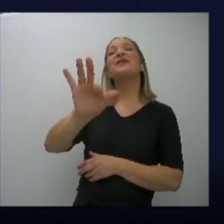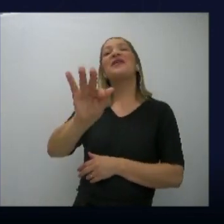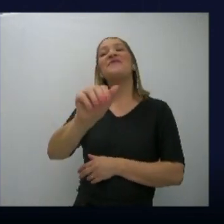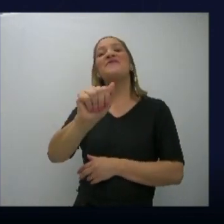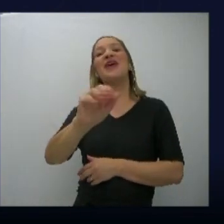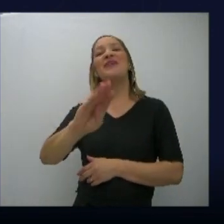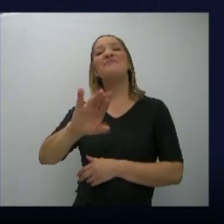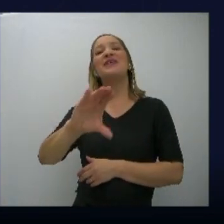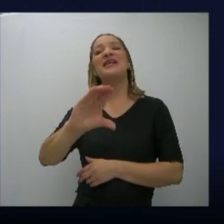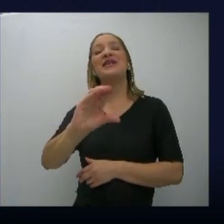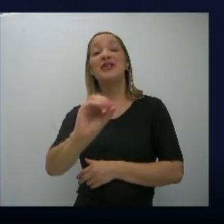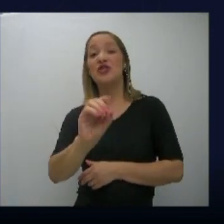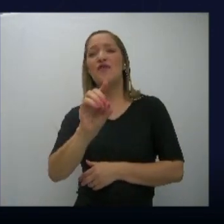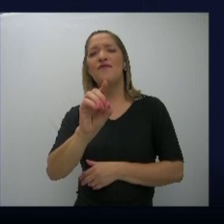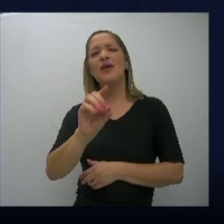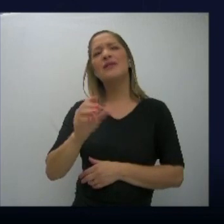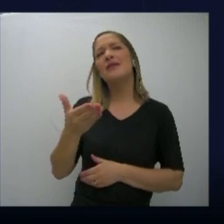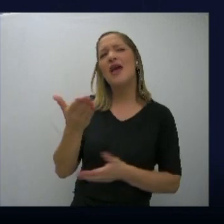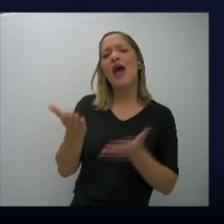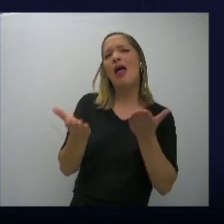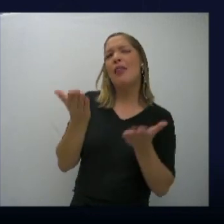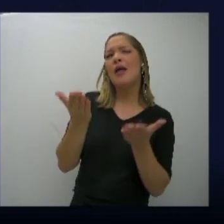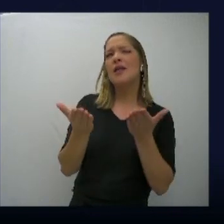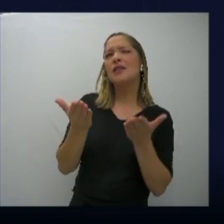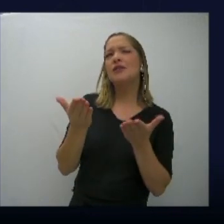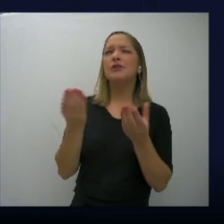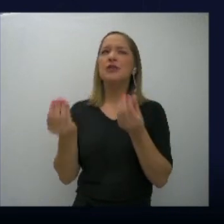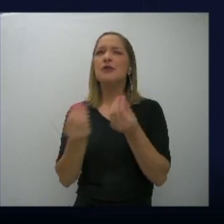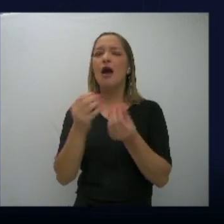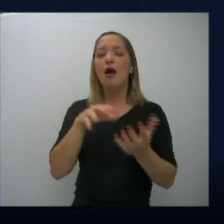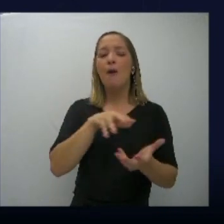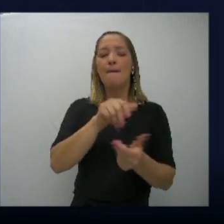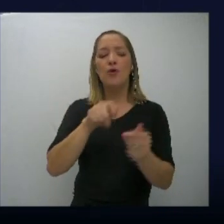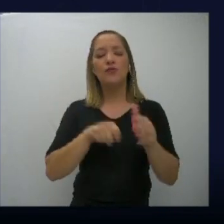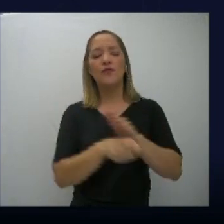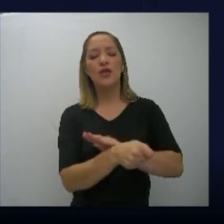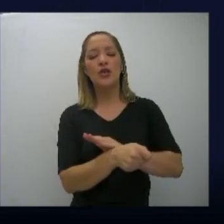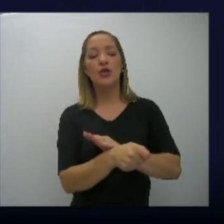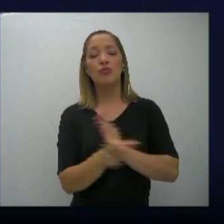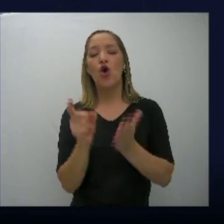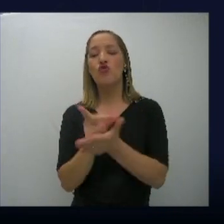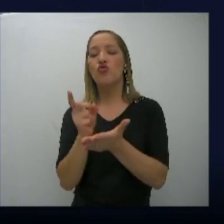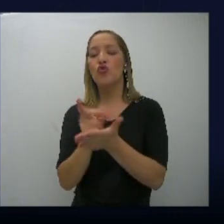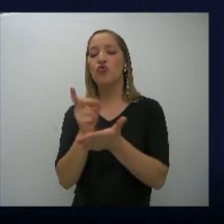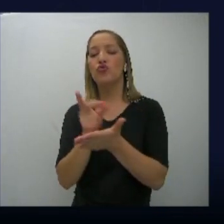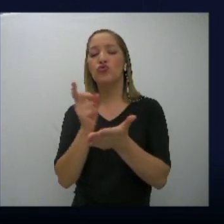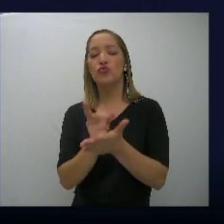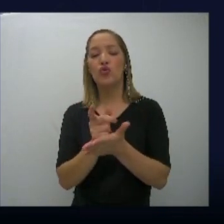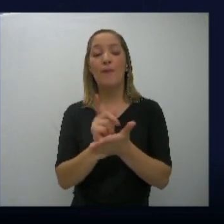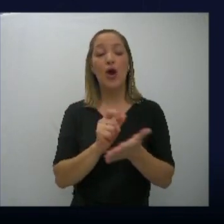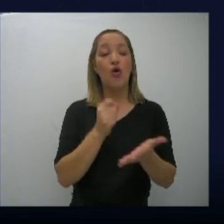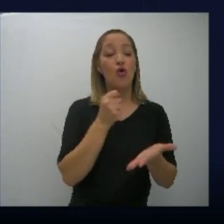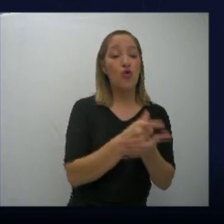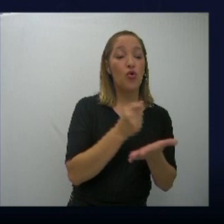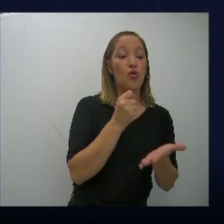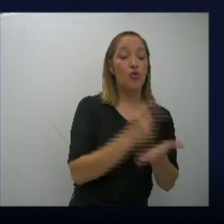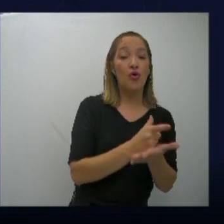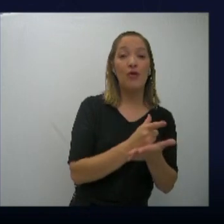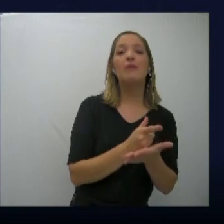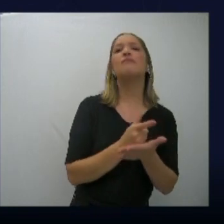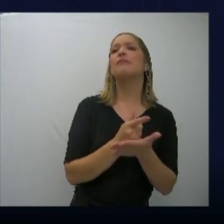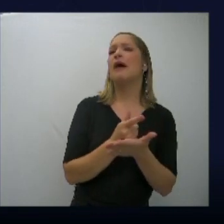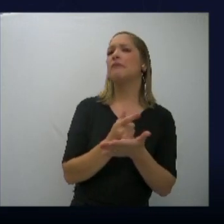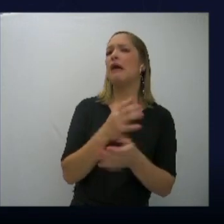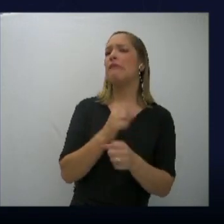faz essa analogia do mundo de investimentos o que aconteceu no mundo de consumo de varejo alguns números também a gente viu